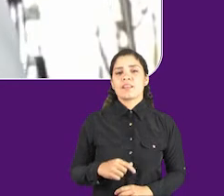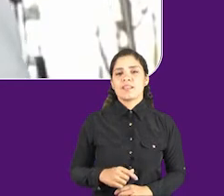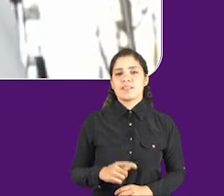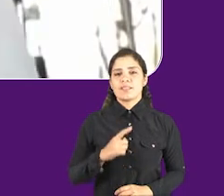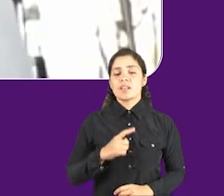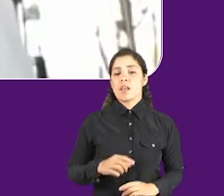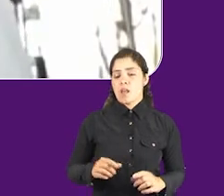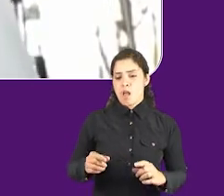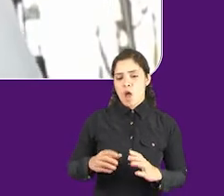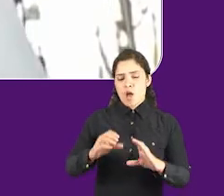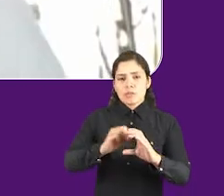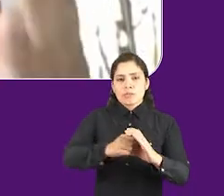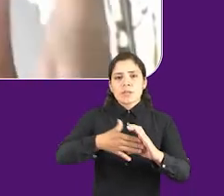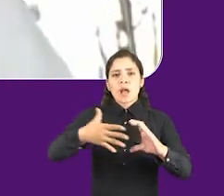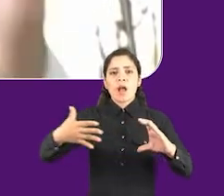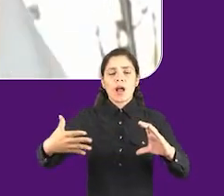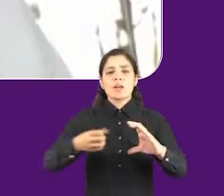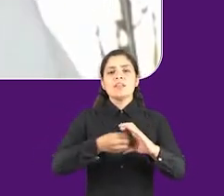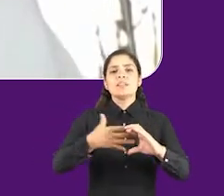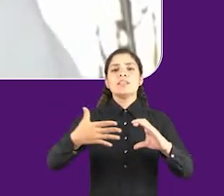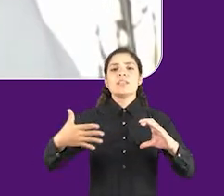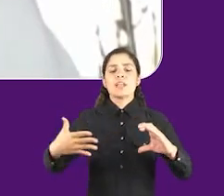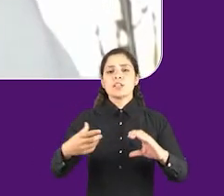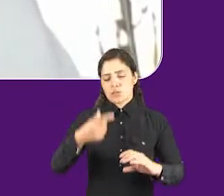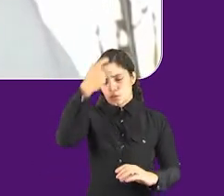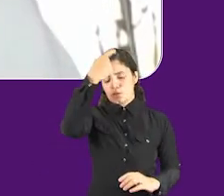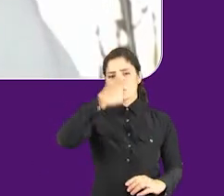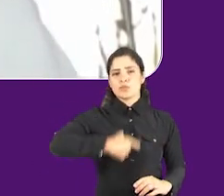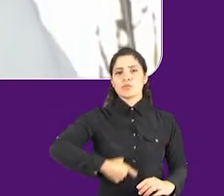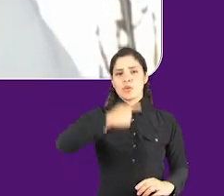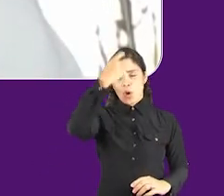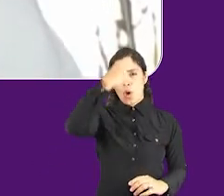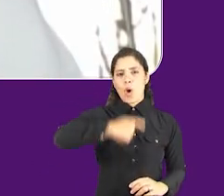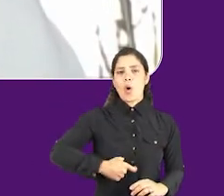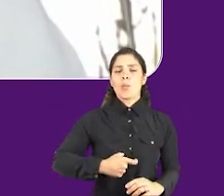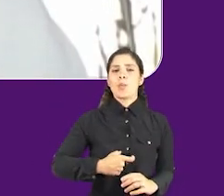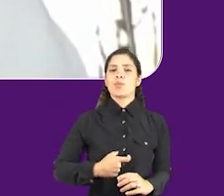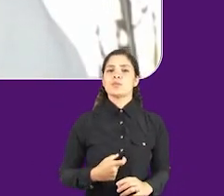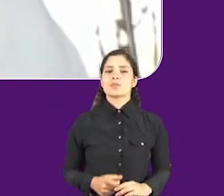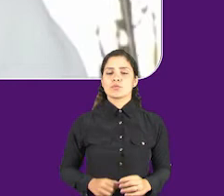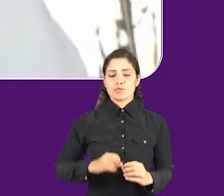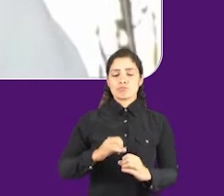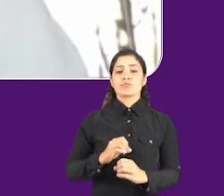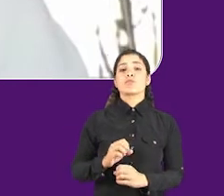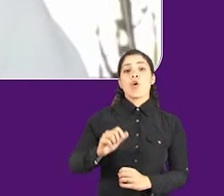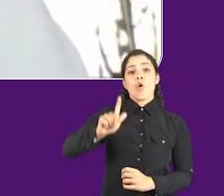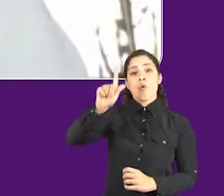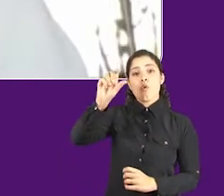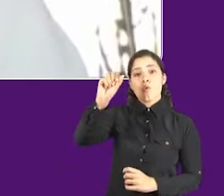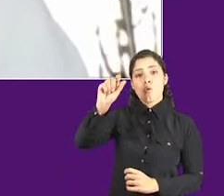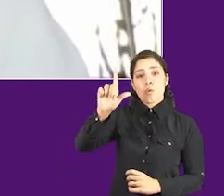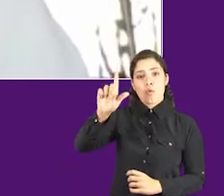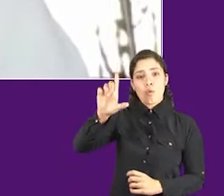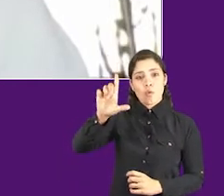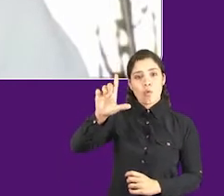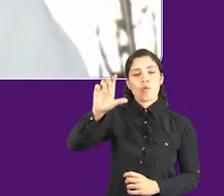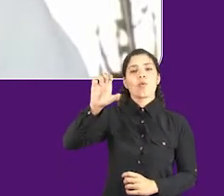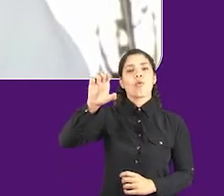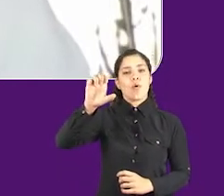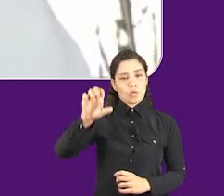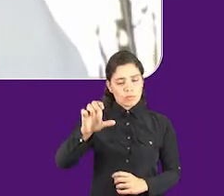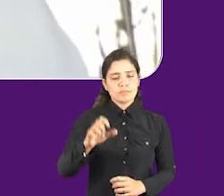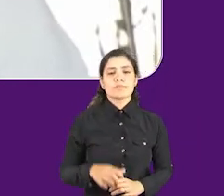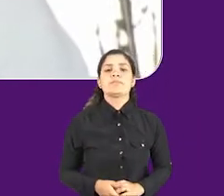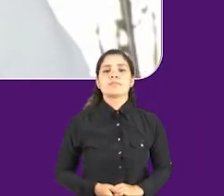a como empregados do grupo e todo mundo tem que seguir essa regra essa sei não tem cartão amarelo e diretamente tá com